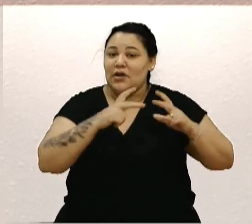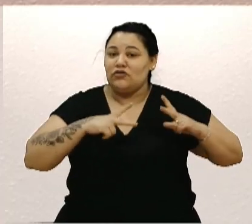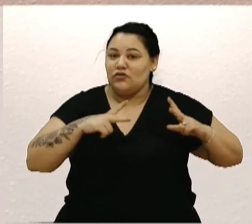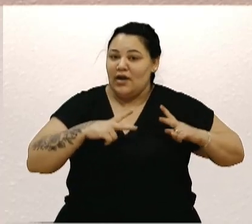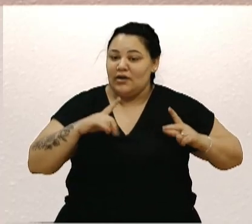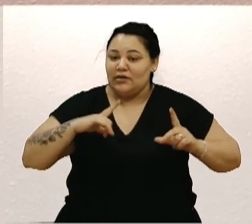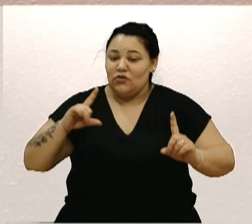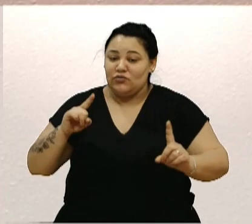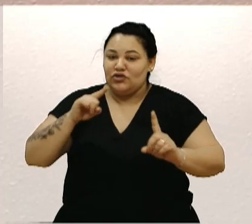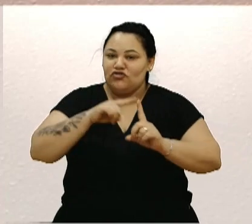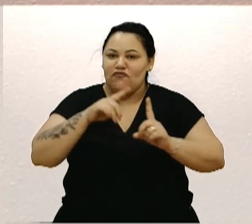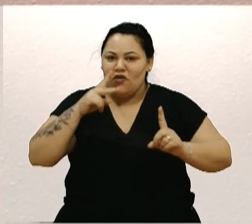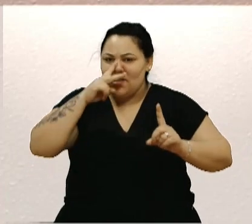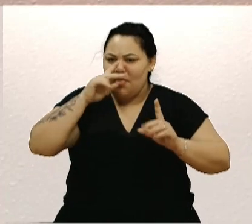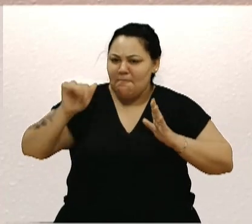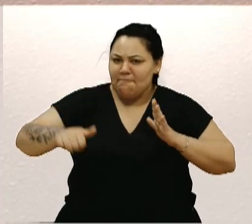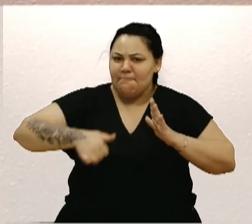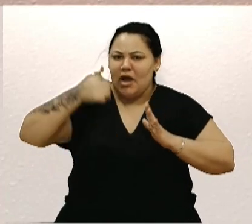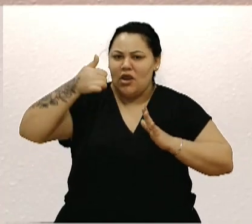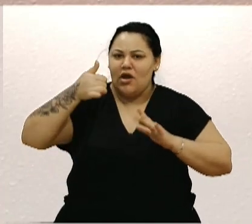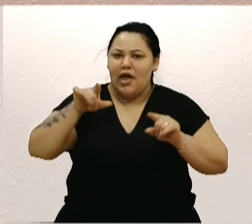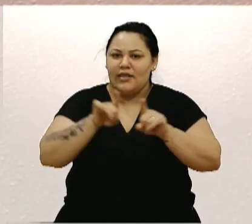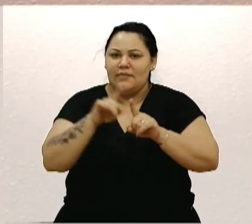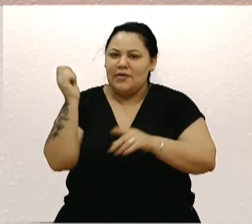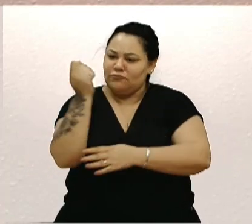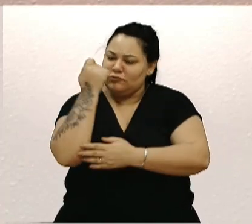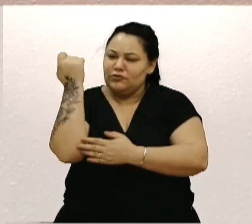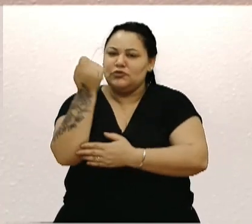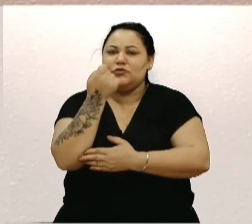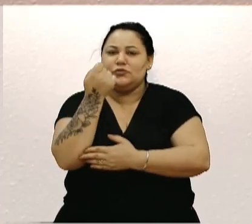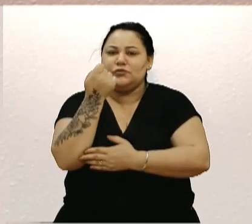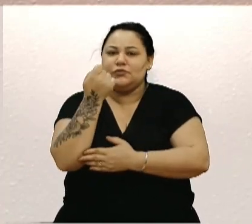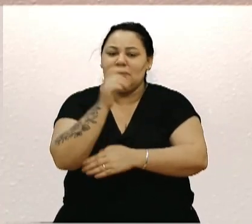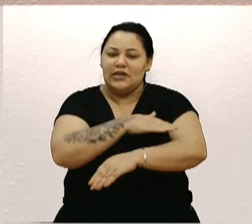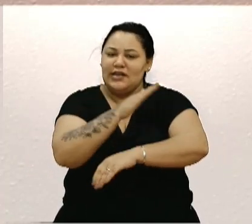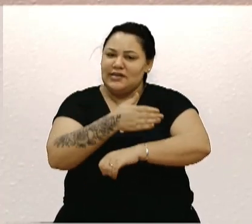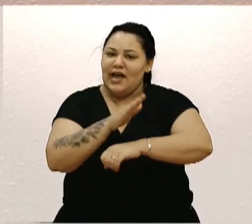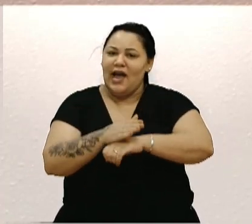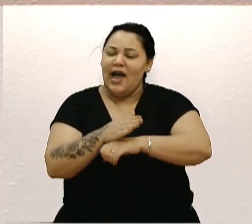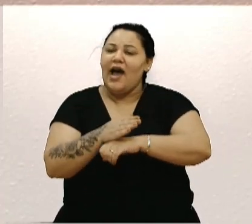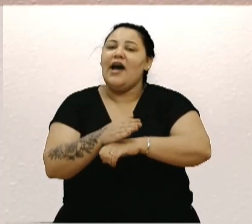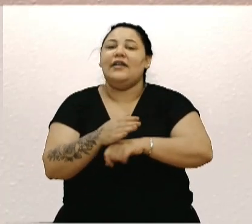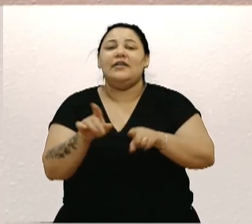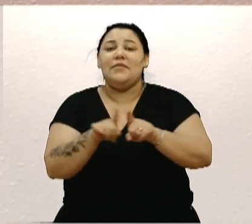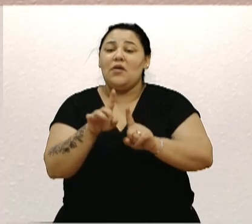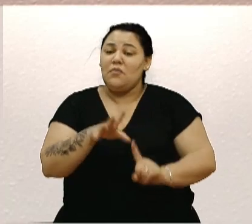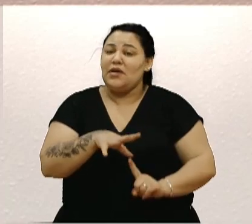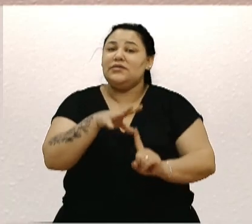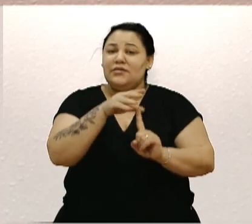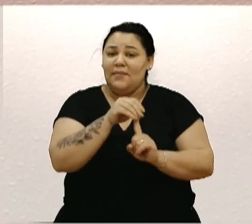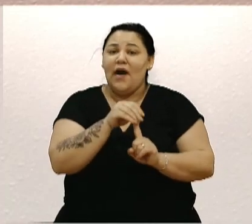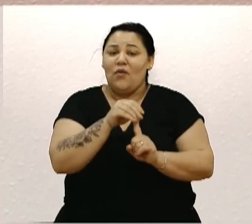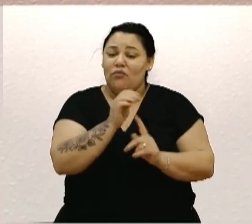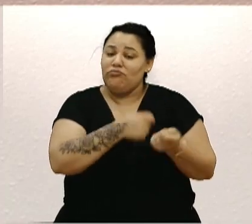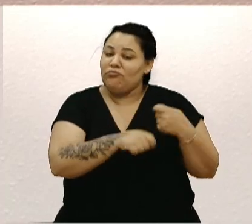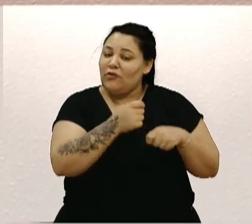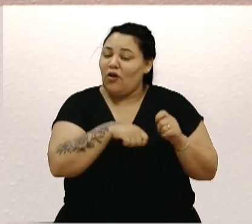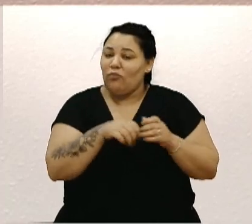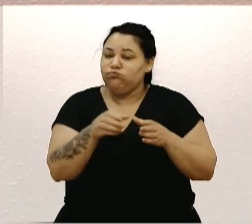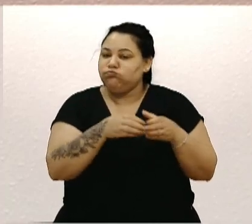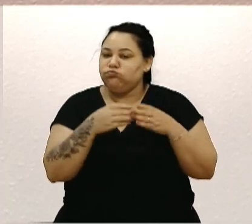a fortalecer o destino Rio Grande do Sul e Serra Gaúcha como principal eixo de negócios e